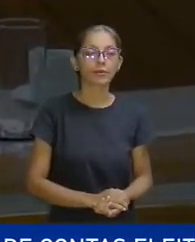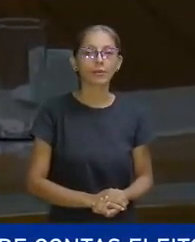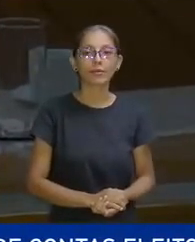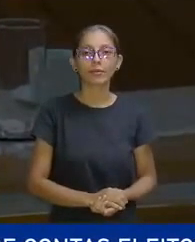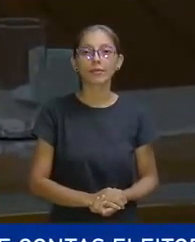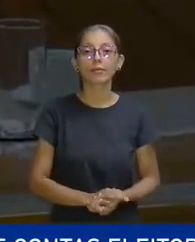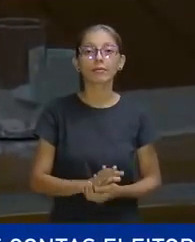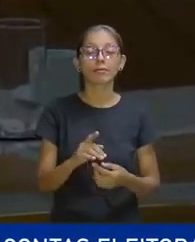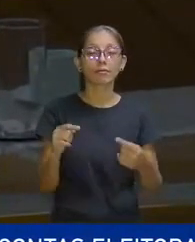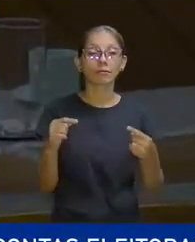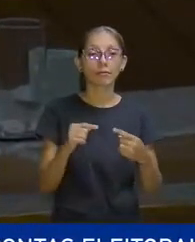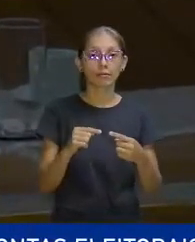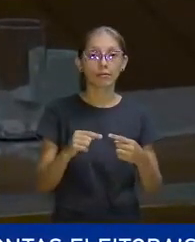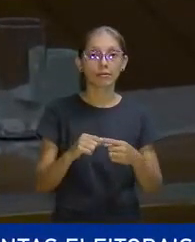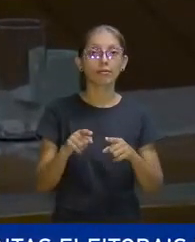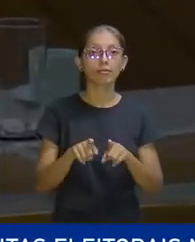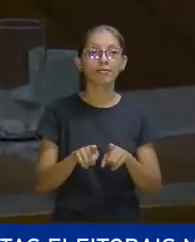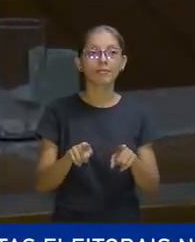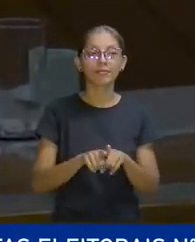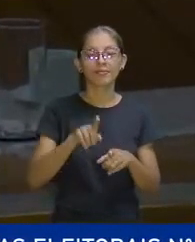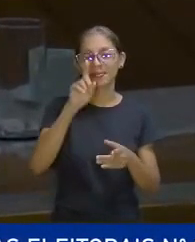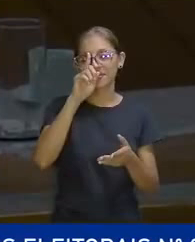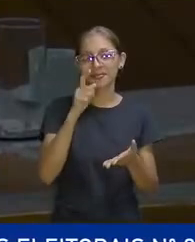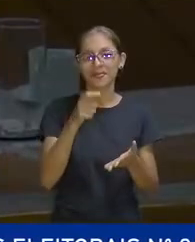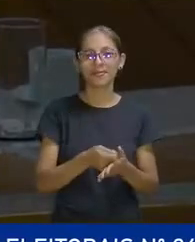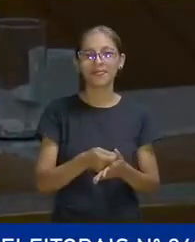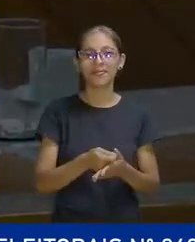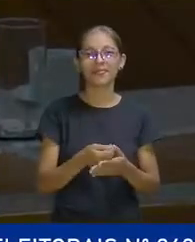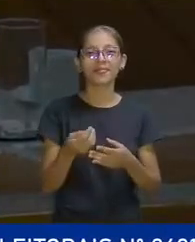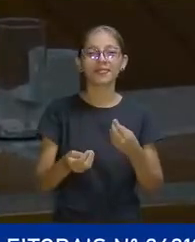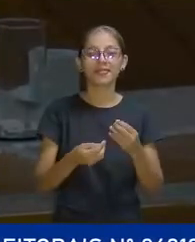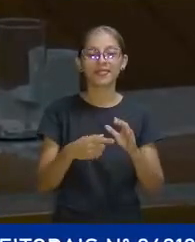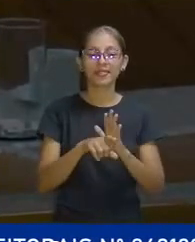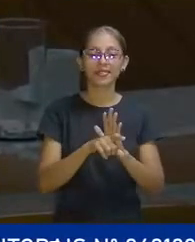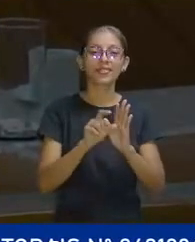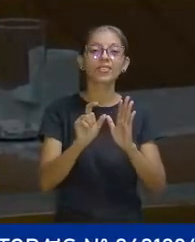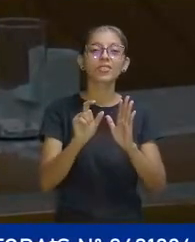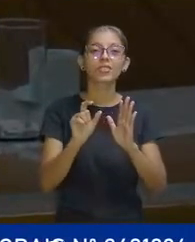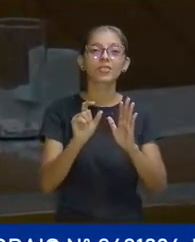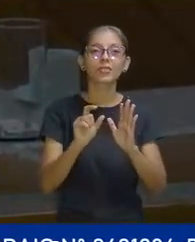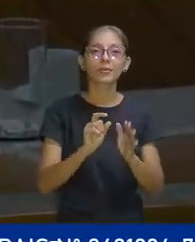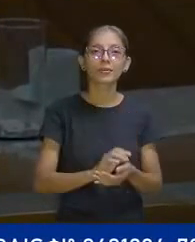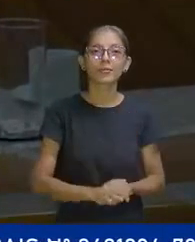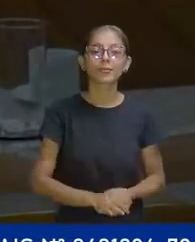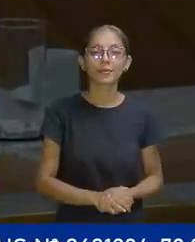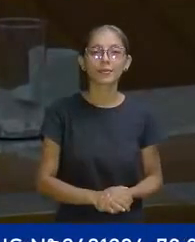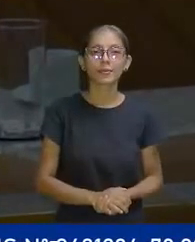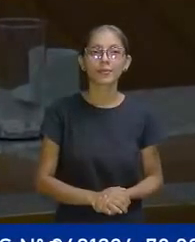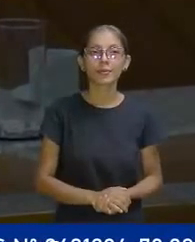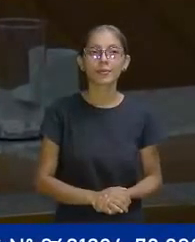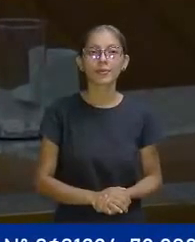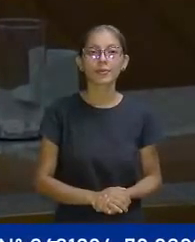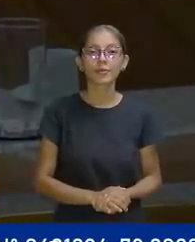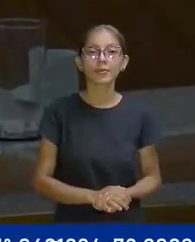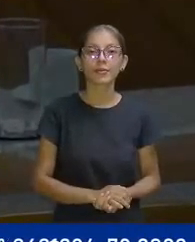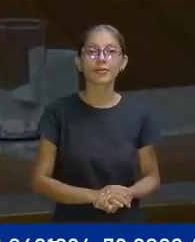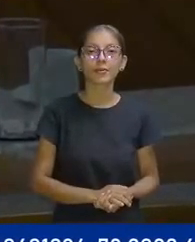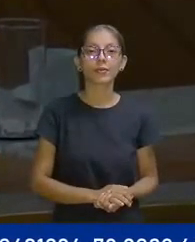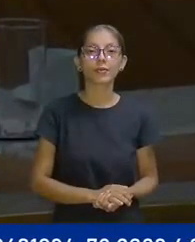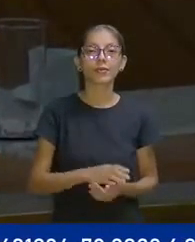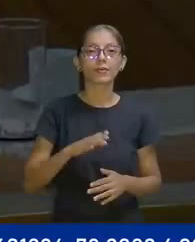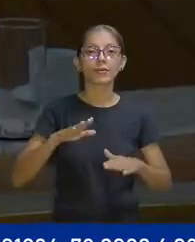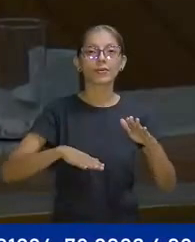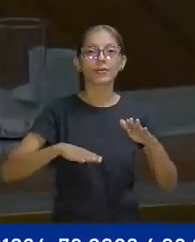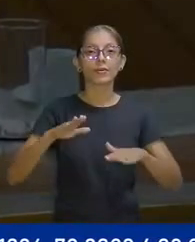base nisso que ele proferiu essa decisão. E lá nessa ementa diz o seguinte, nos casos, o do nosso tribunal,